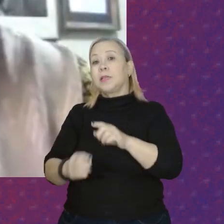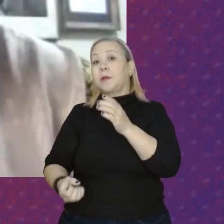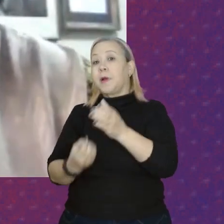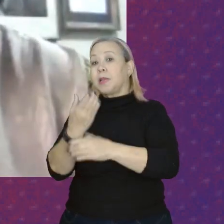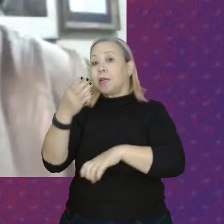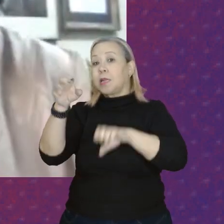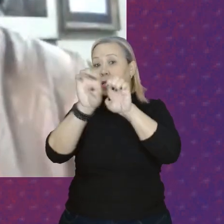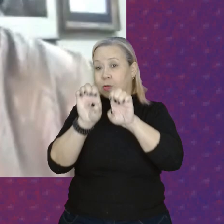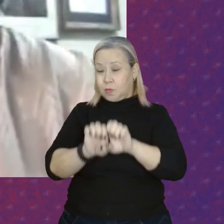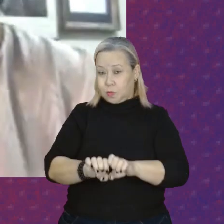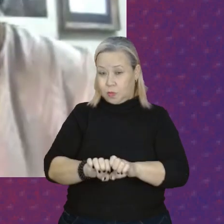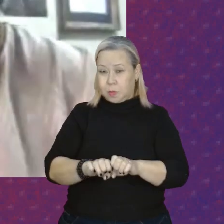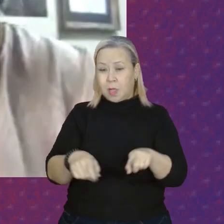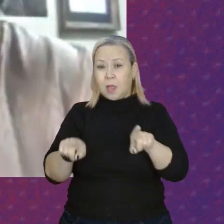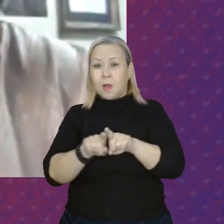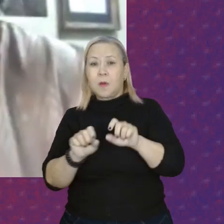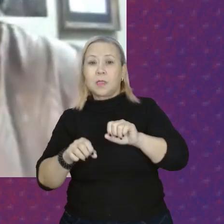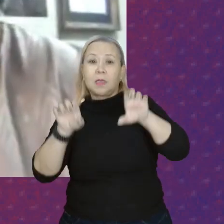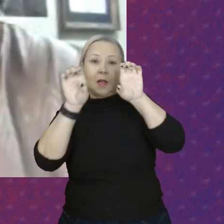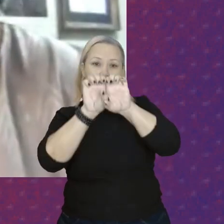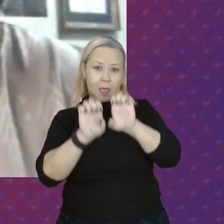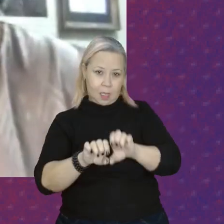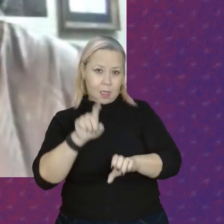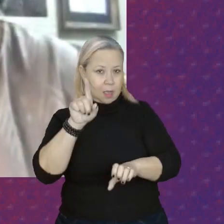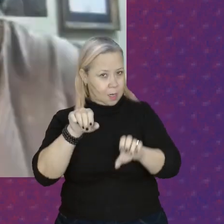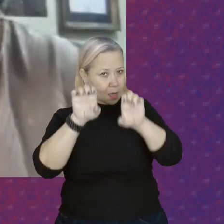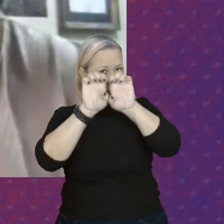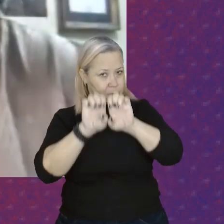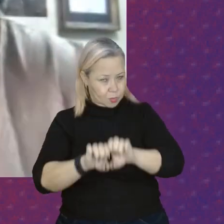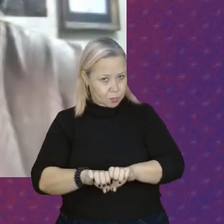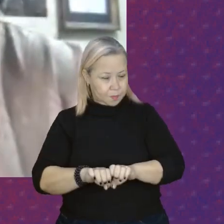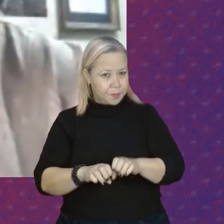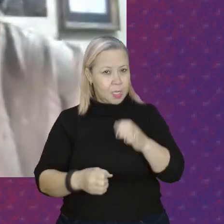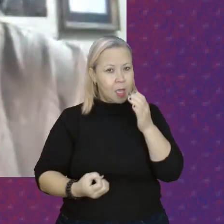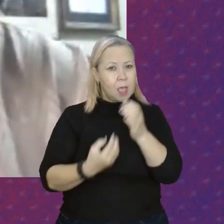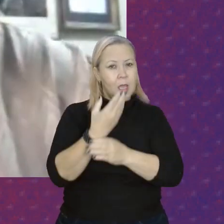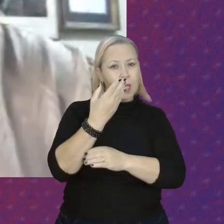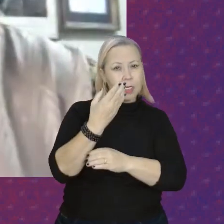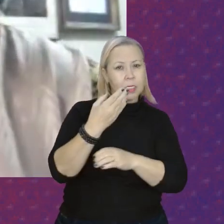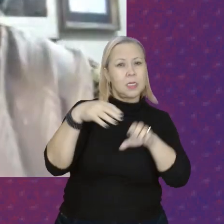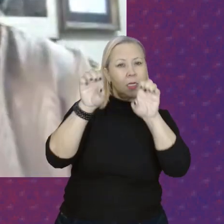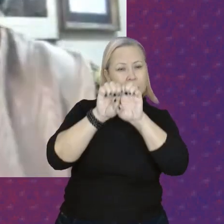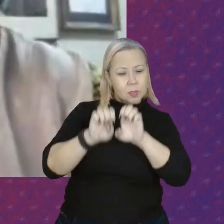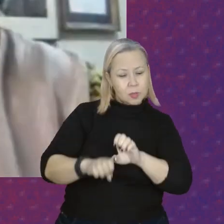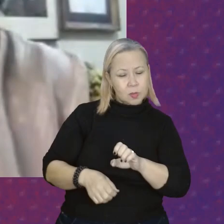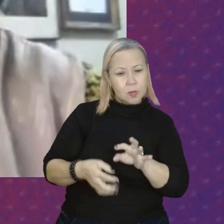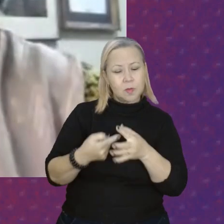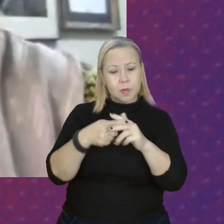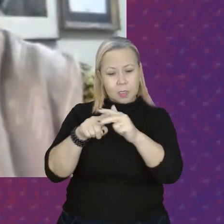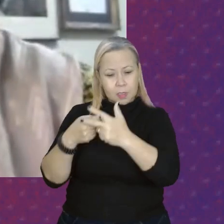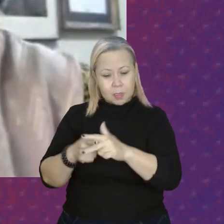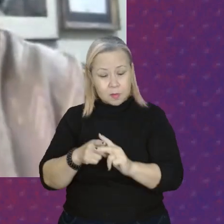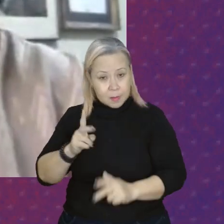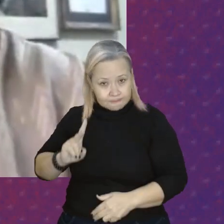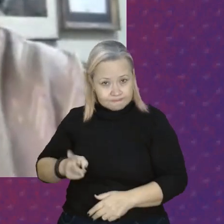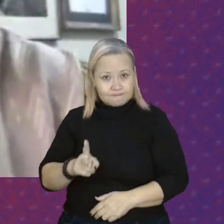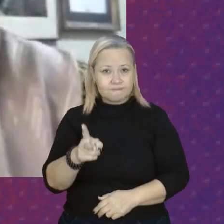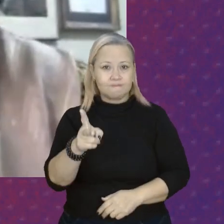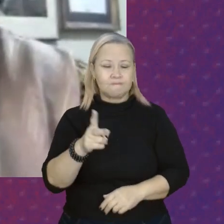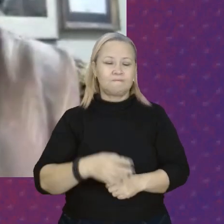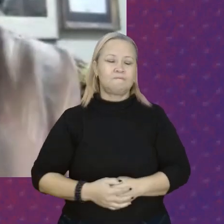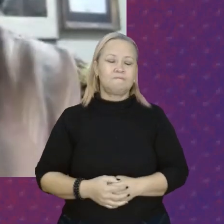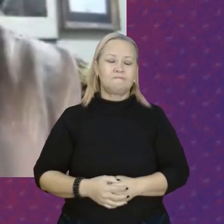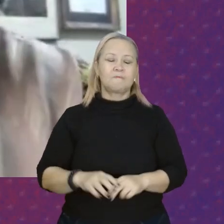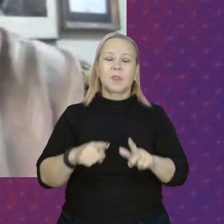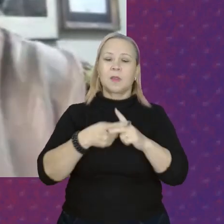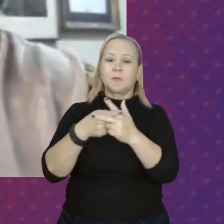ao mesmo tempo em que ele é a estrutura, né, ele cria mecanismos para a sua perpetuação.